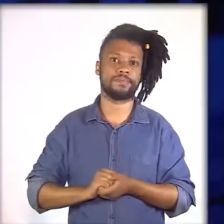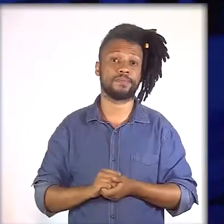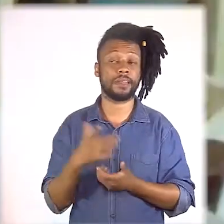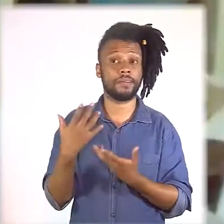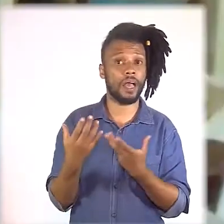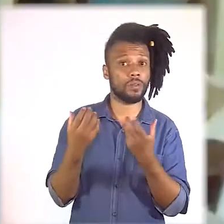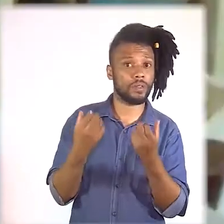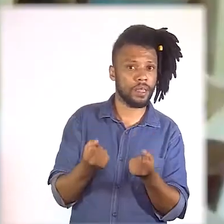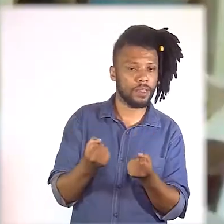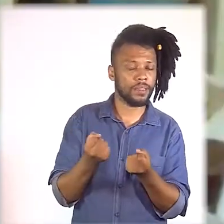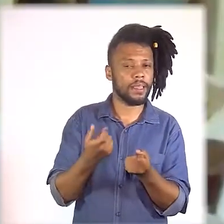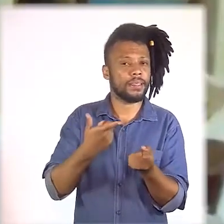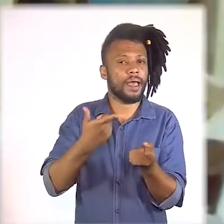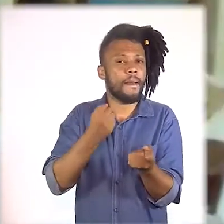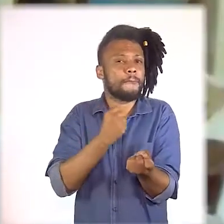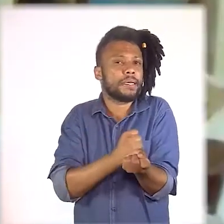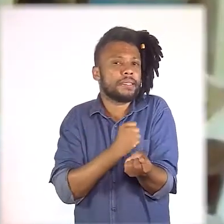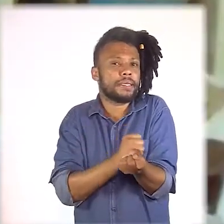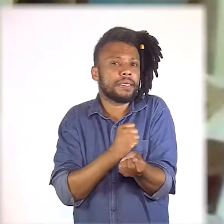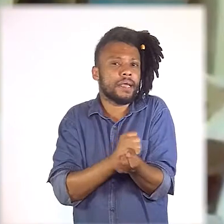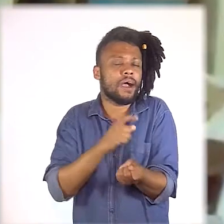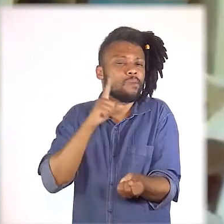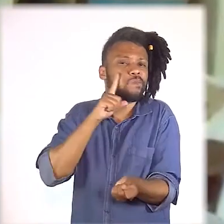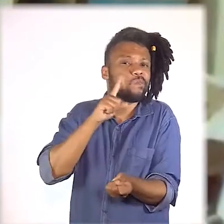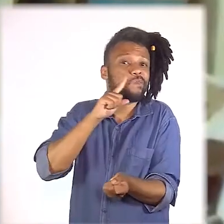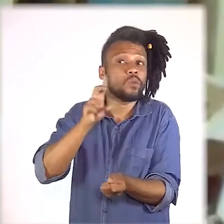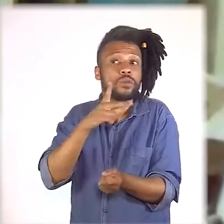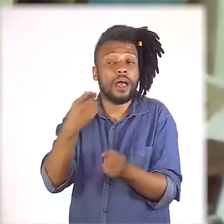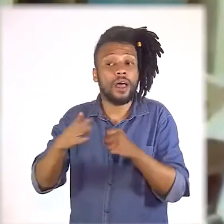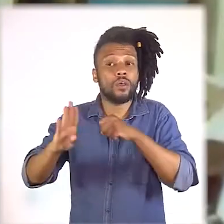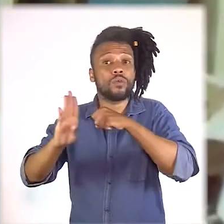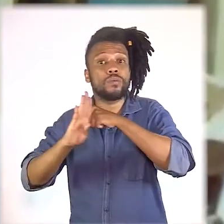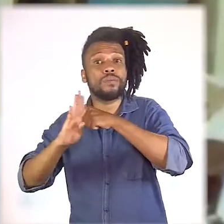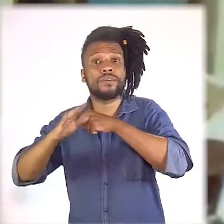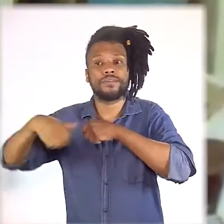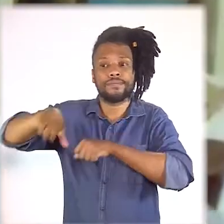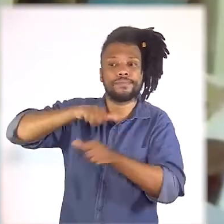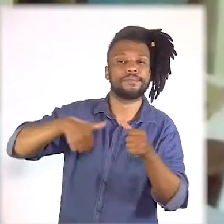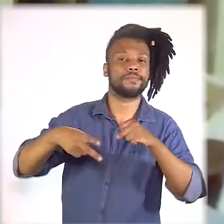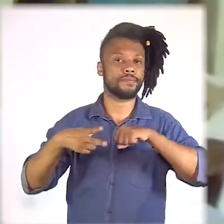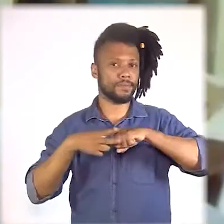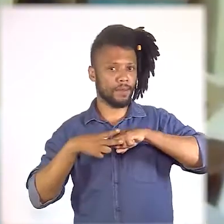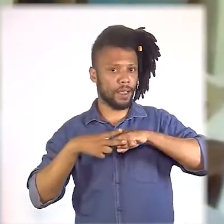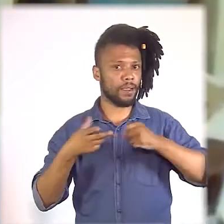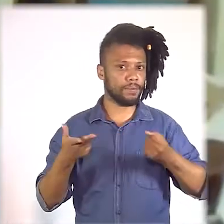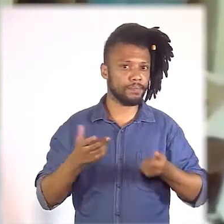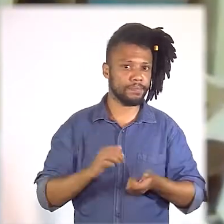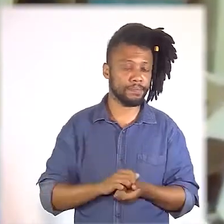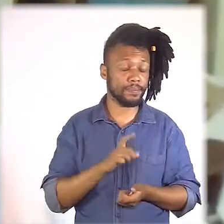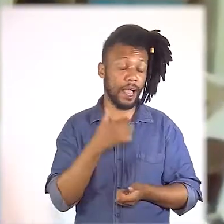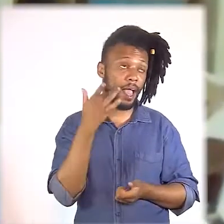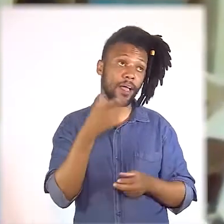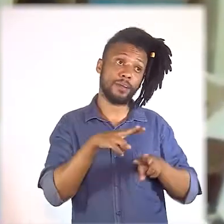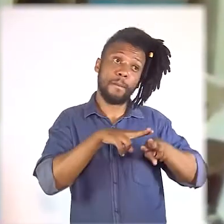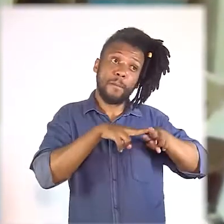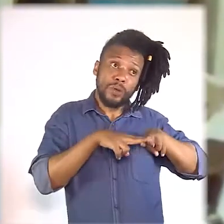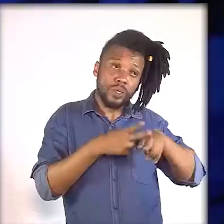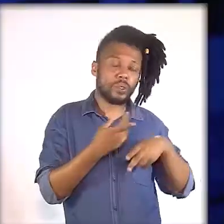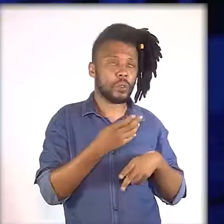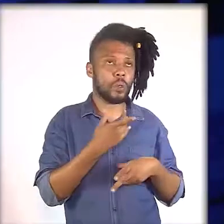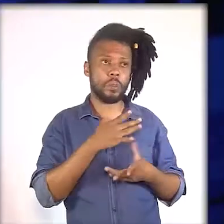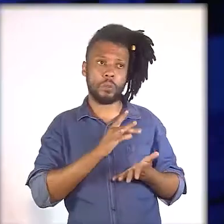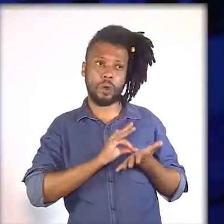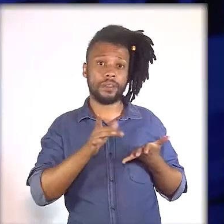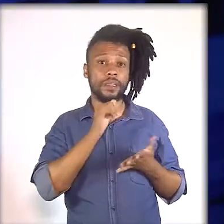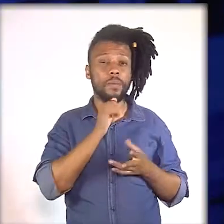Aliás, a gente está adotando essa mania norte-americana de usar substantivos como verbo agora. Né? Sim, eu acho que é por isso que